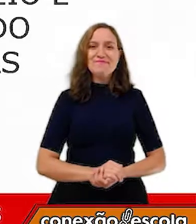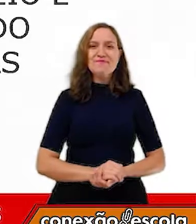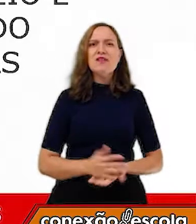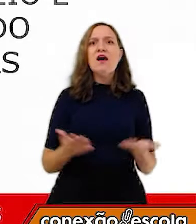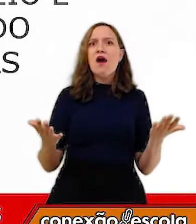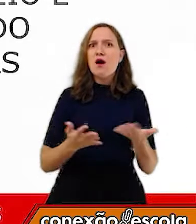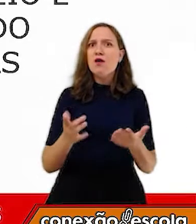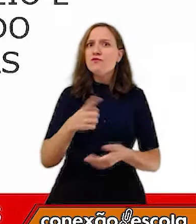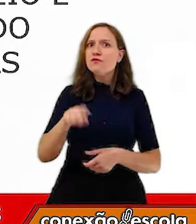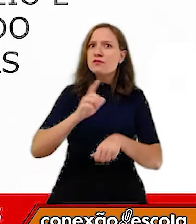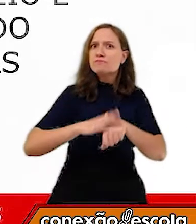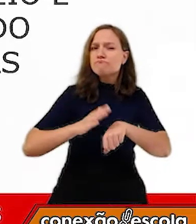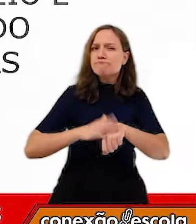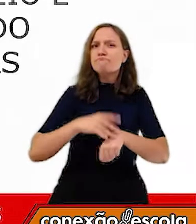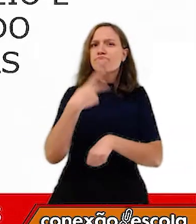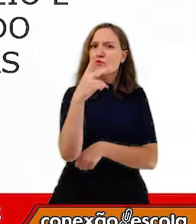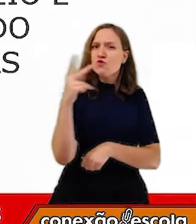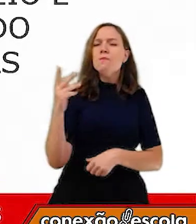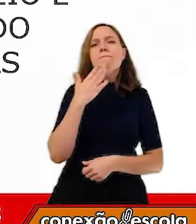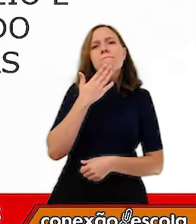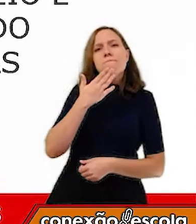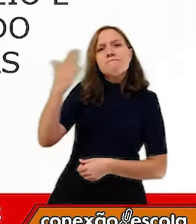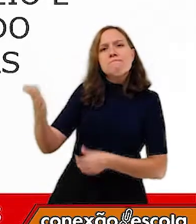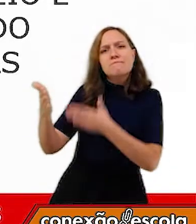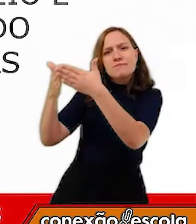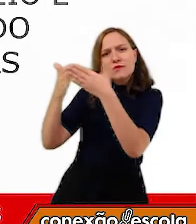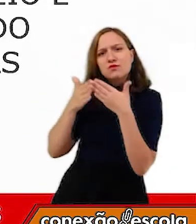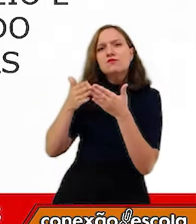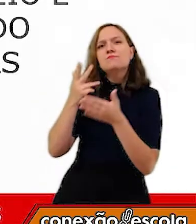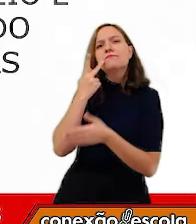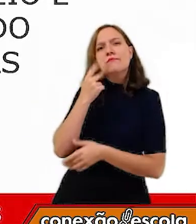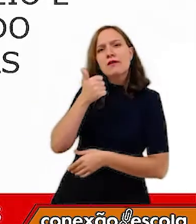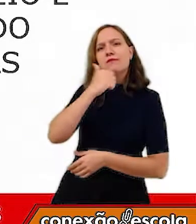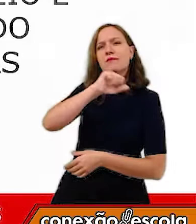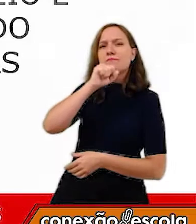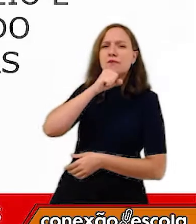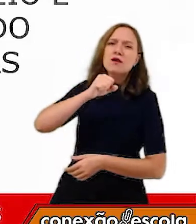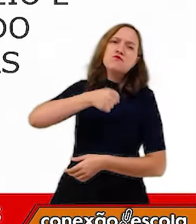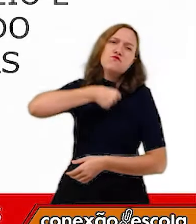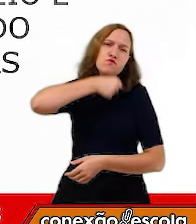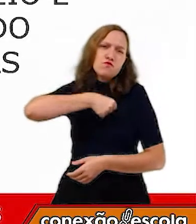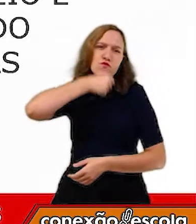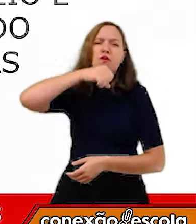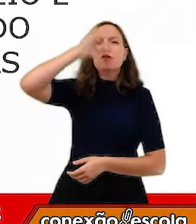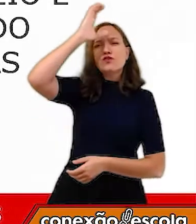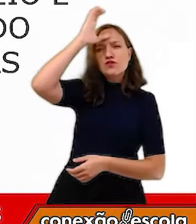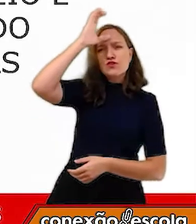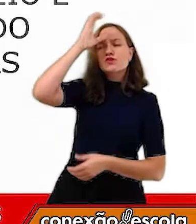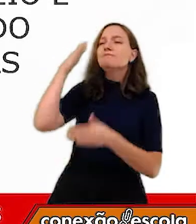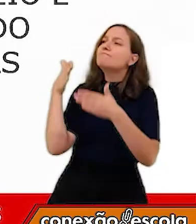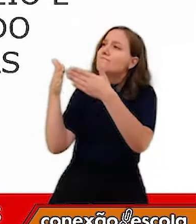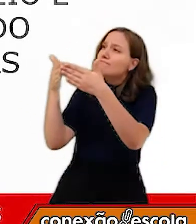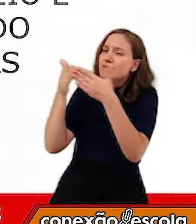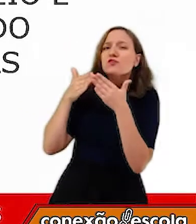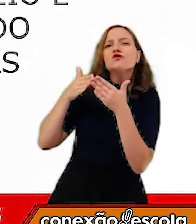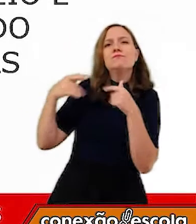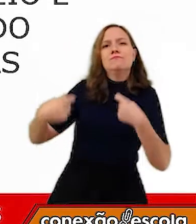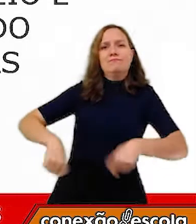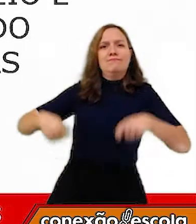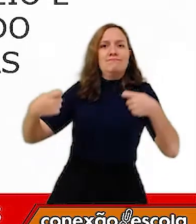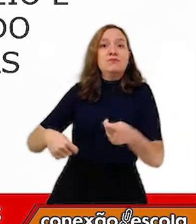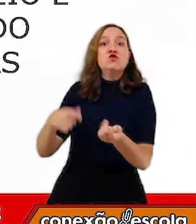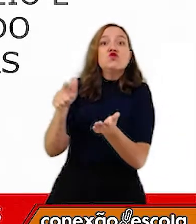Vocês vão procurar, pedir aí o papai, a mamãe, o vovô, a vovó, o titio, a titia, procurar em